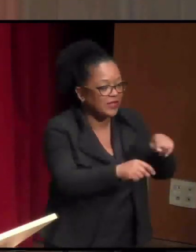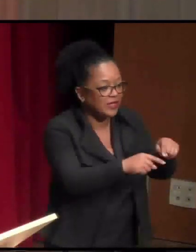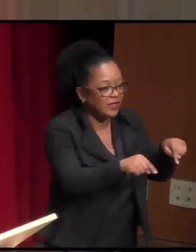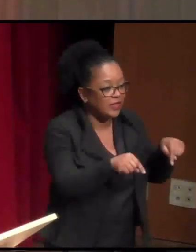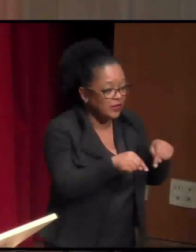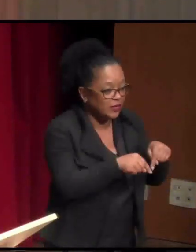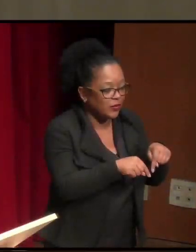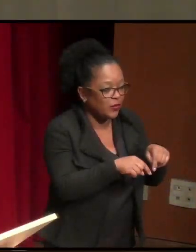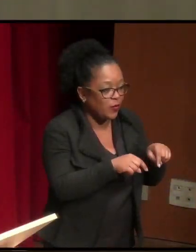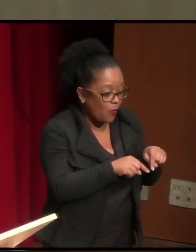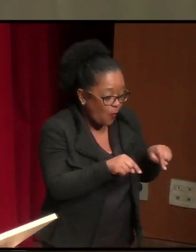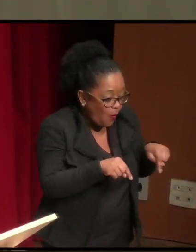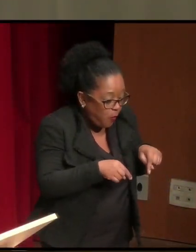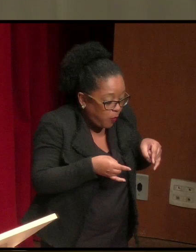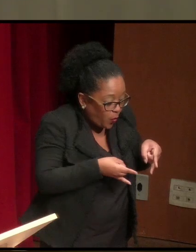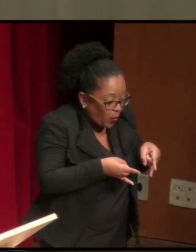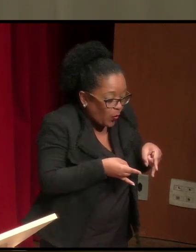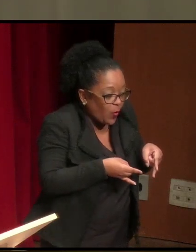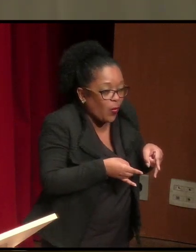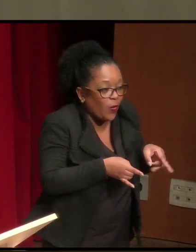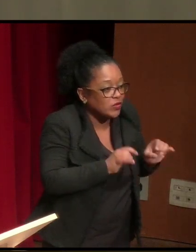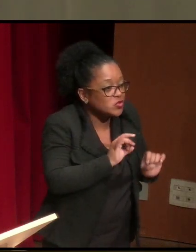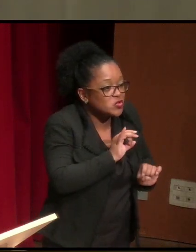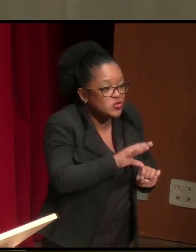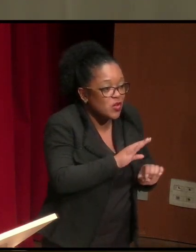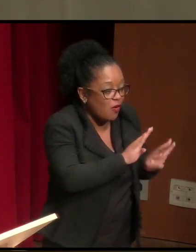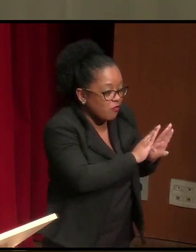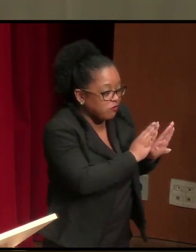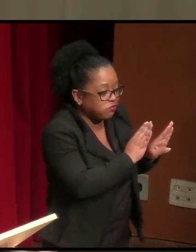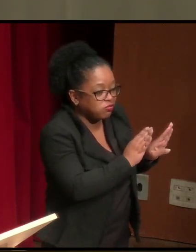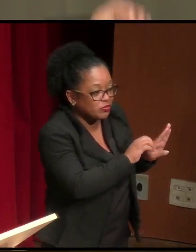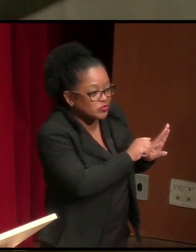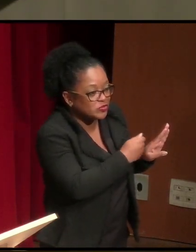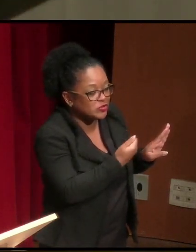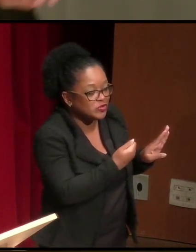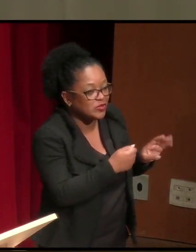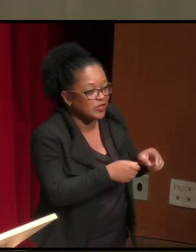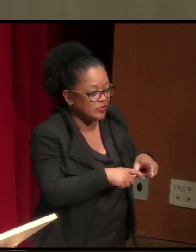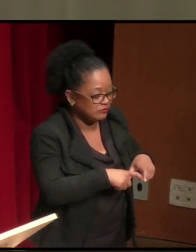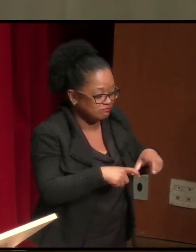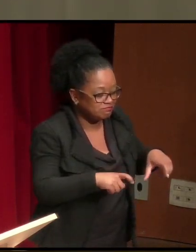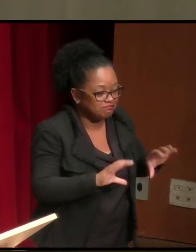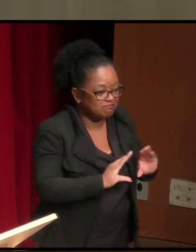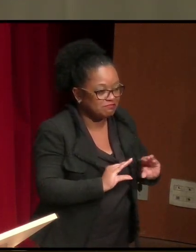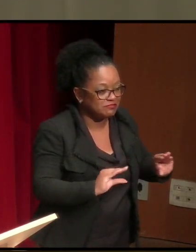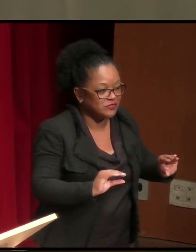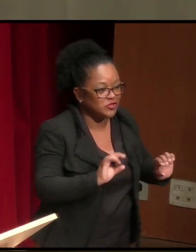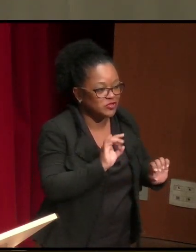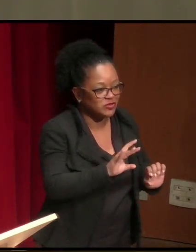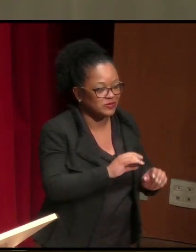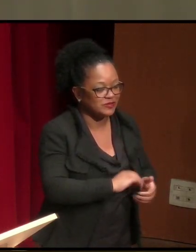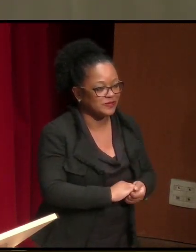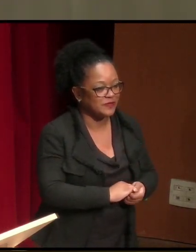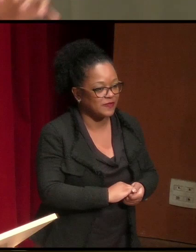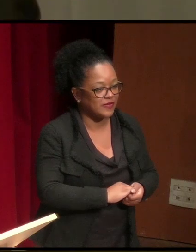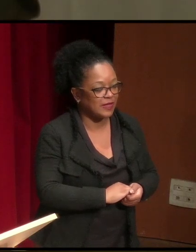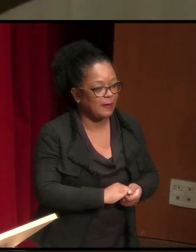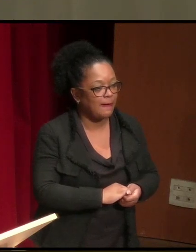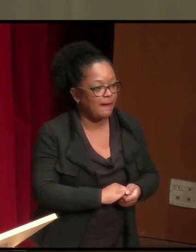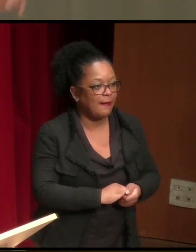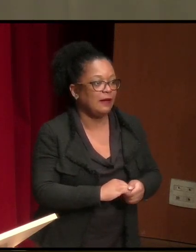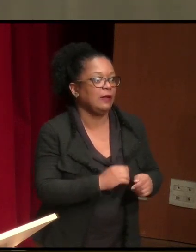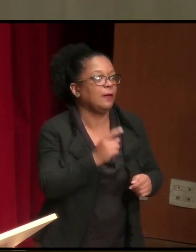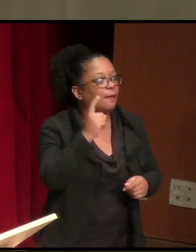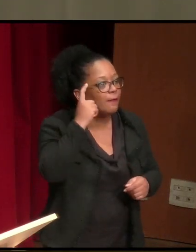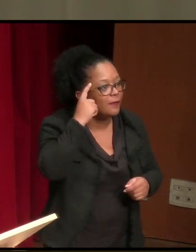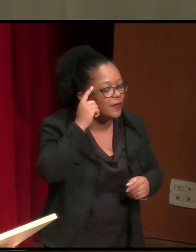cabia eu, um armário e a minha cama e um colchão no chão, que mamãe estava lá, e uma escrivania. Agora vocês imaginam uma Bíblia acima de